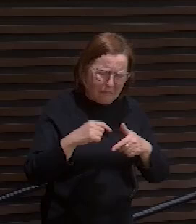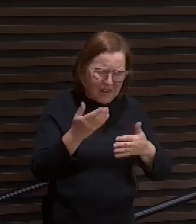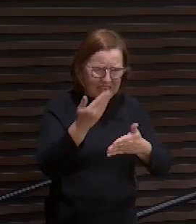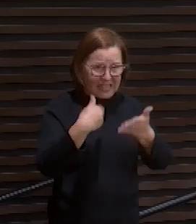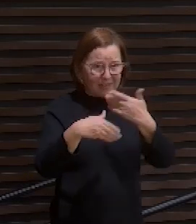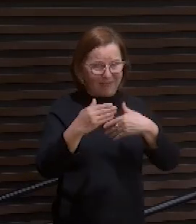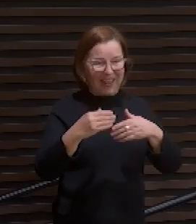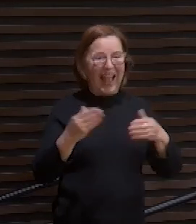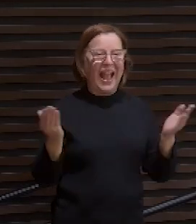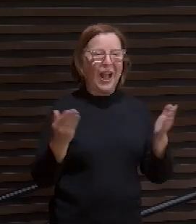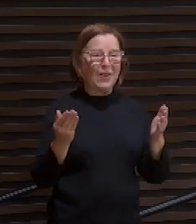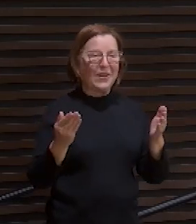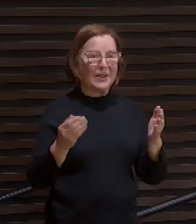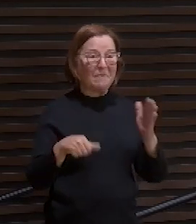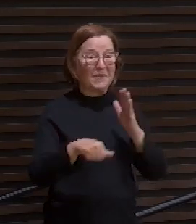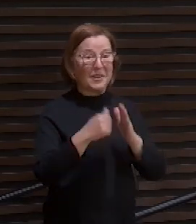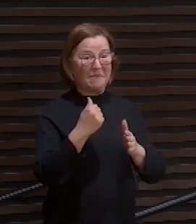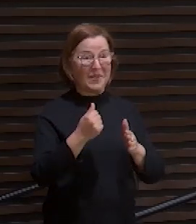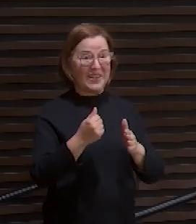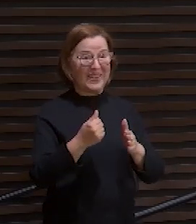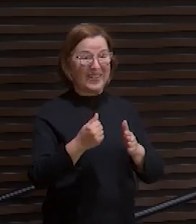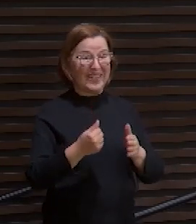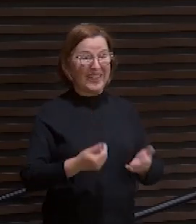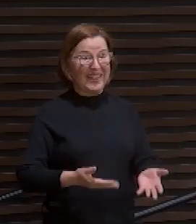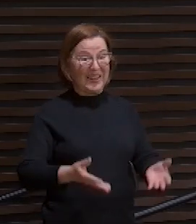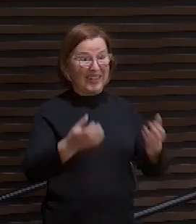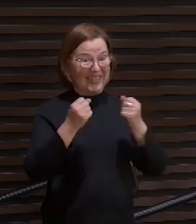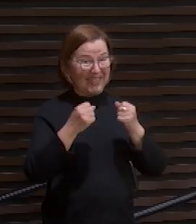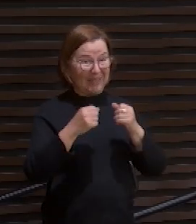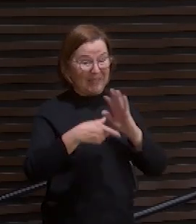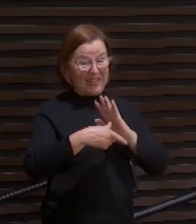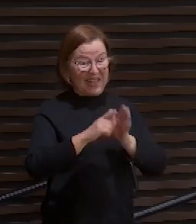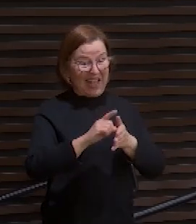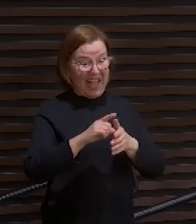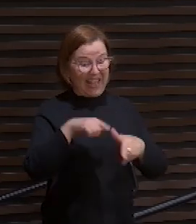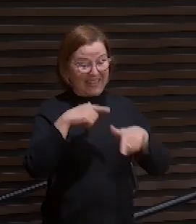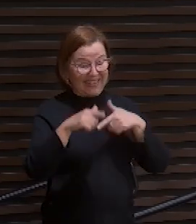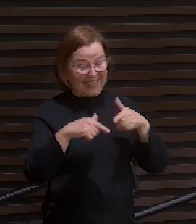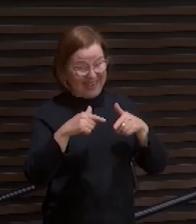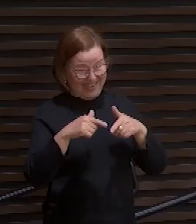Agora eu sou premiado antes de trabalhar.